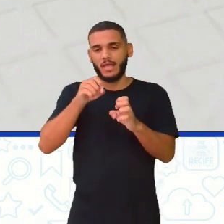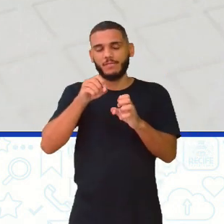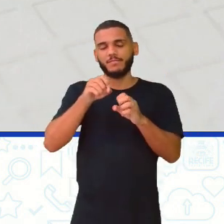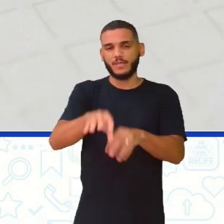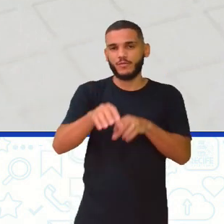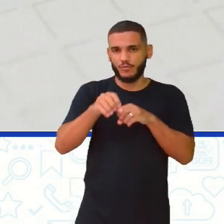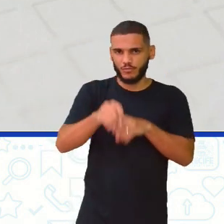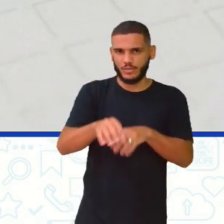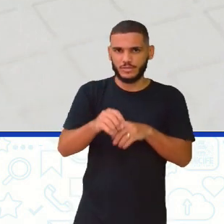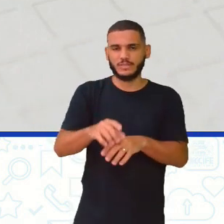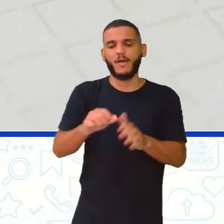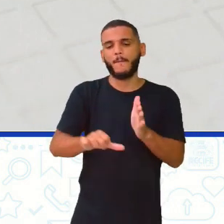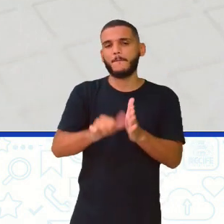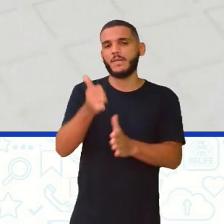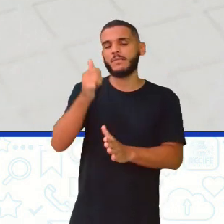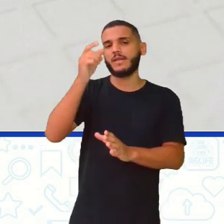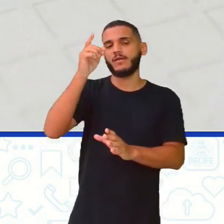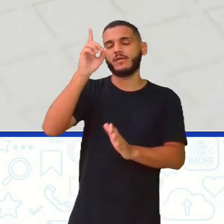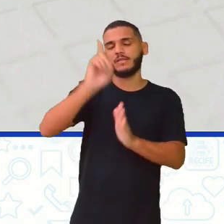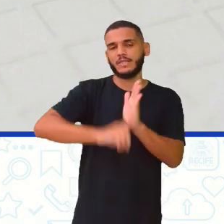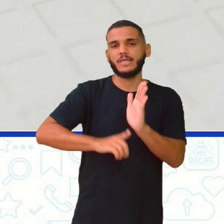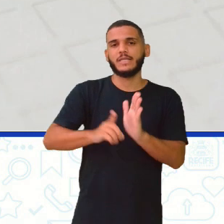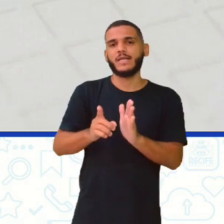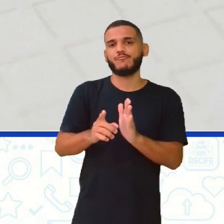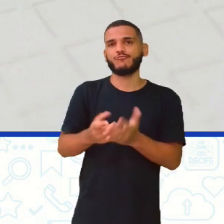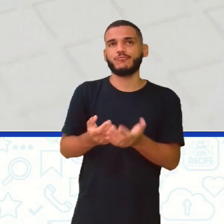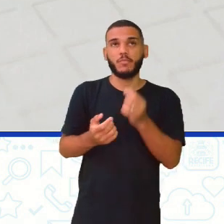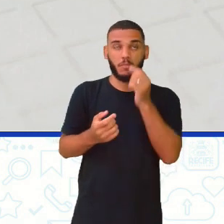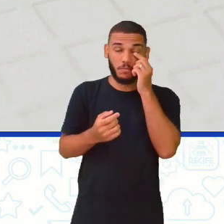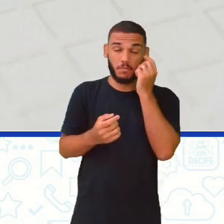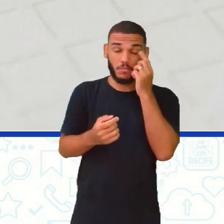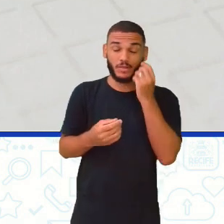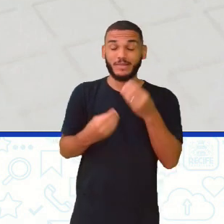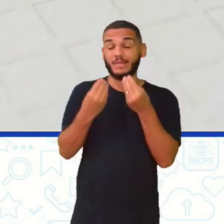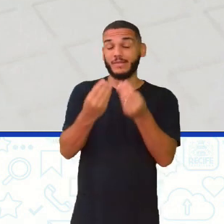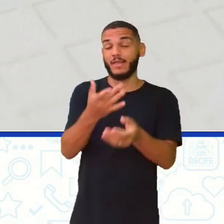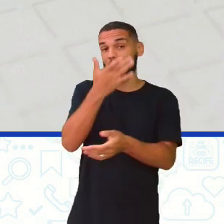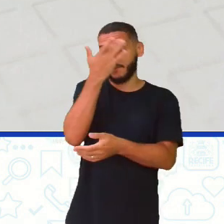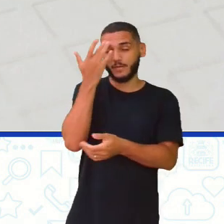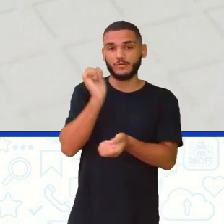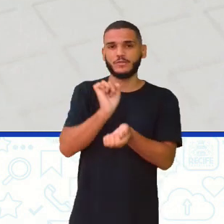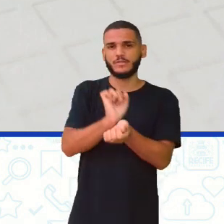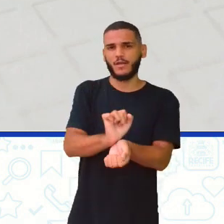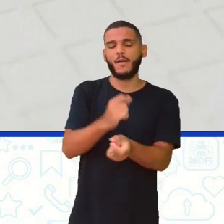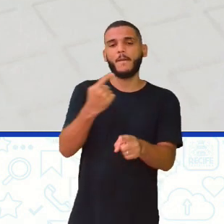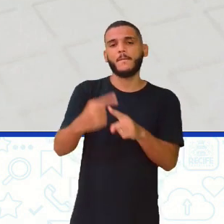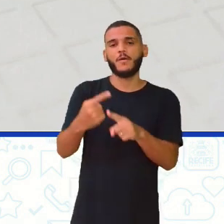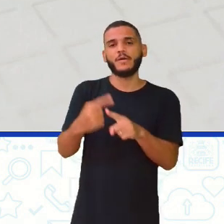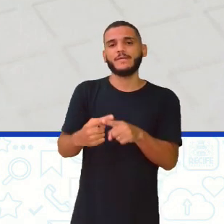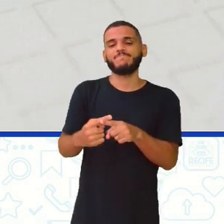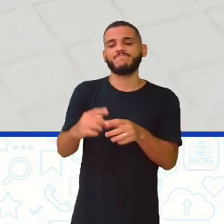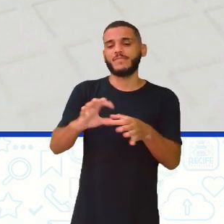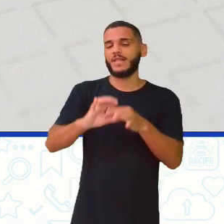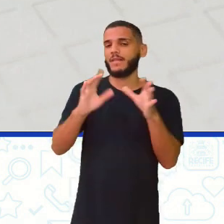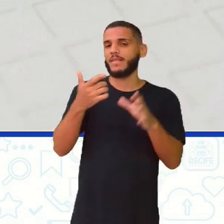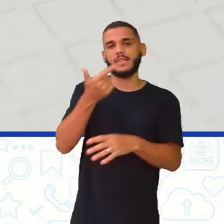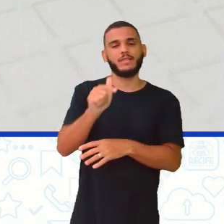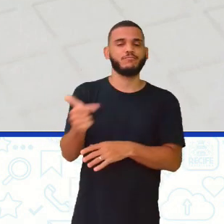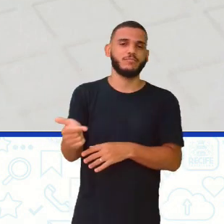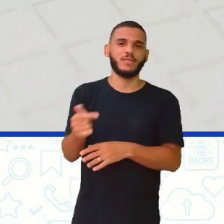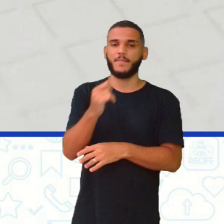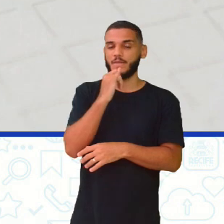primeiros direitos negados às pessoas escravizadas, porque assim elas não procurariam a liberdade, por